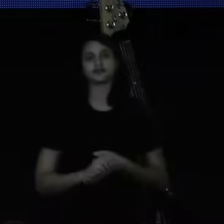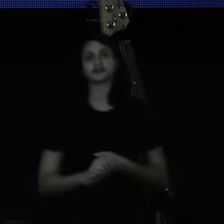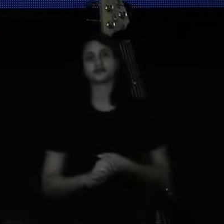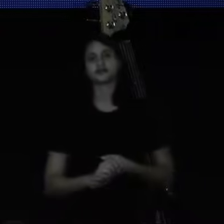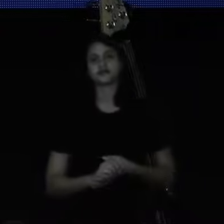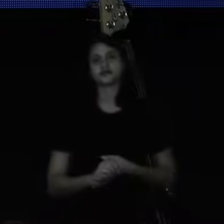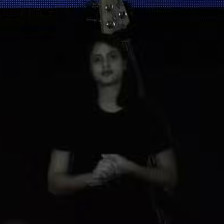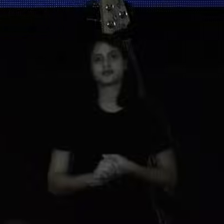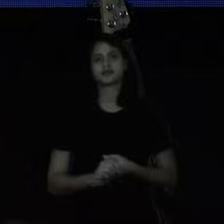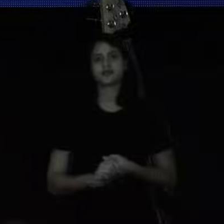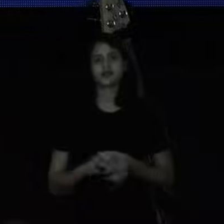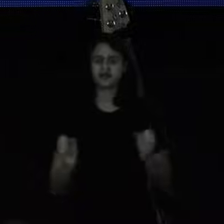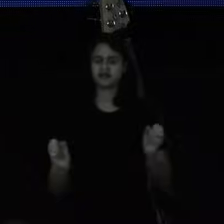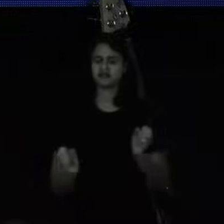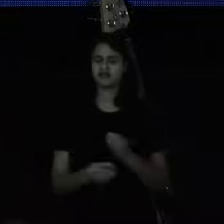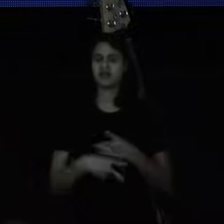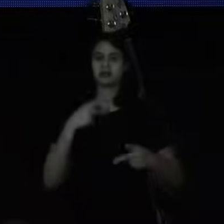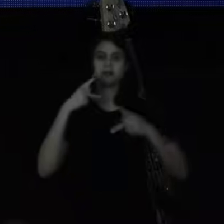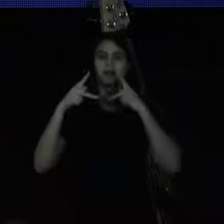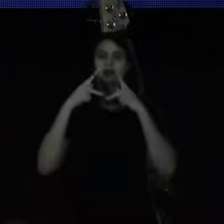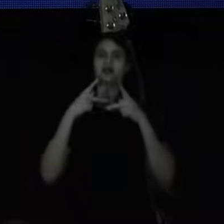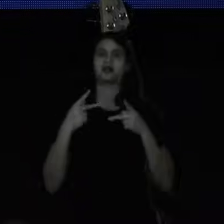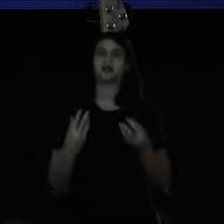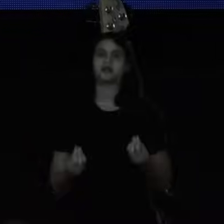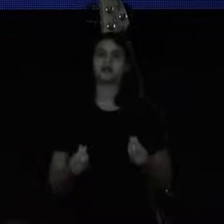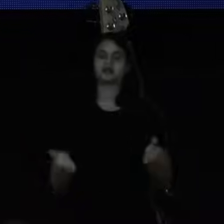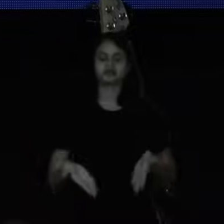Vamos encerrar, porque eu estou pregando muito hoje.